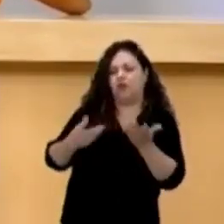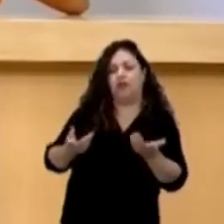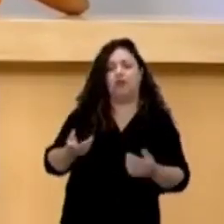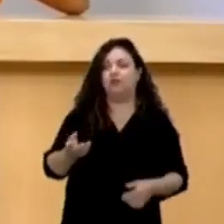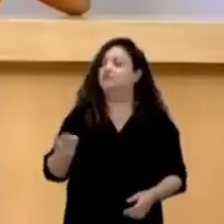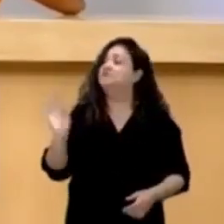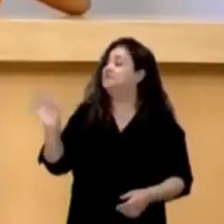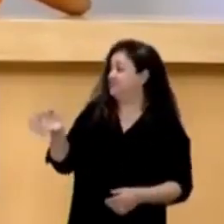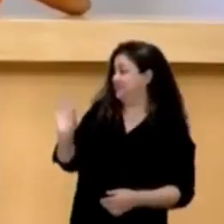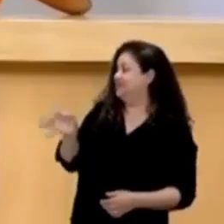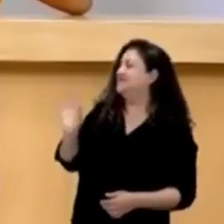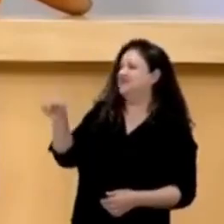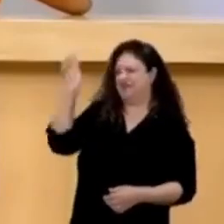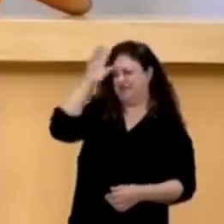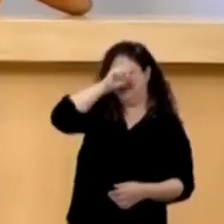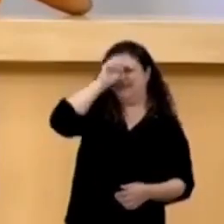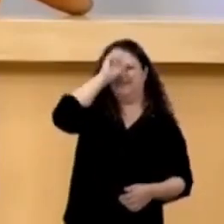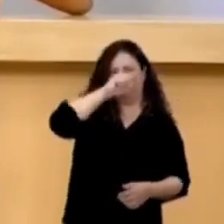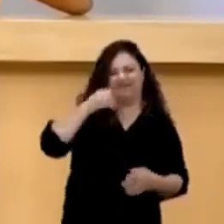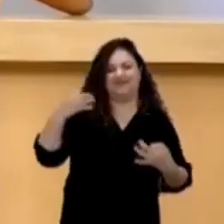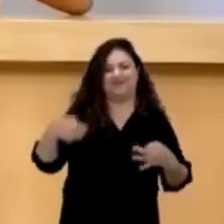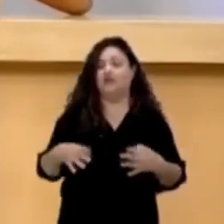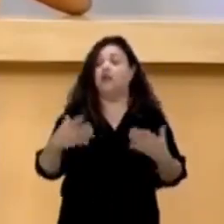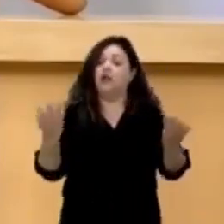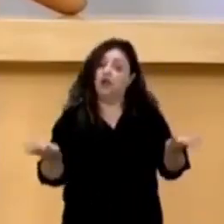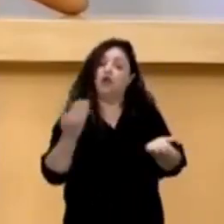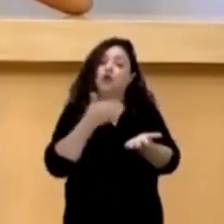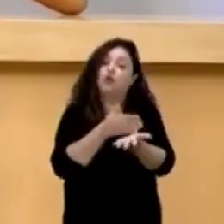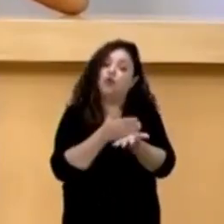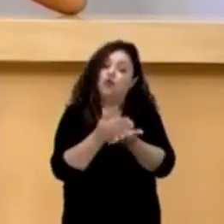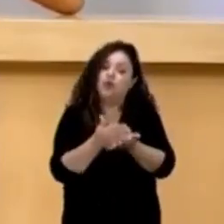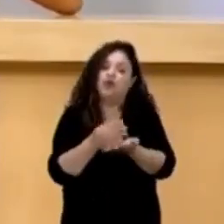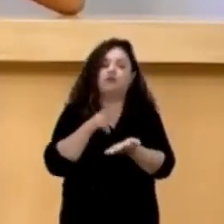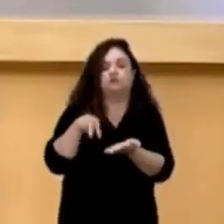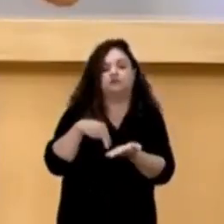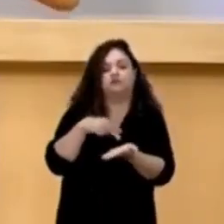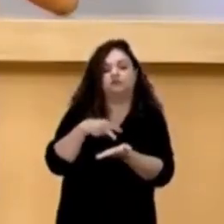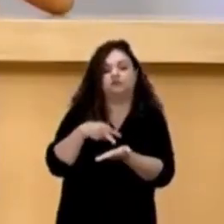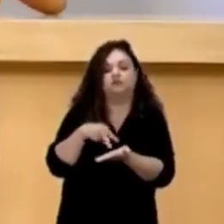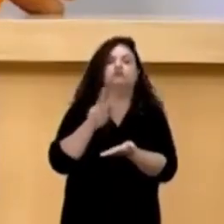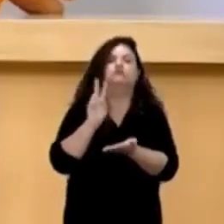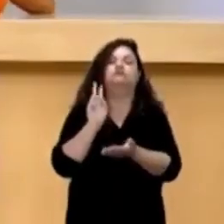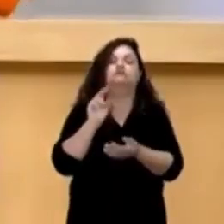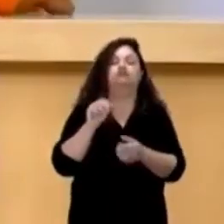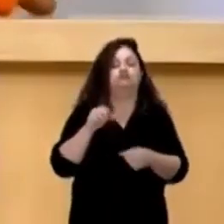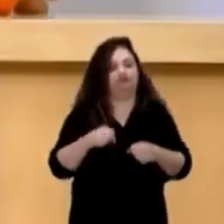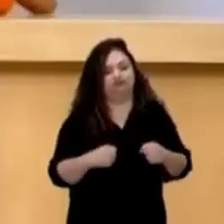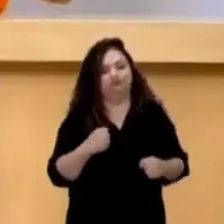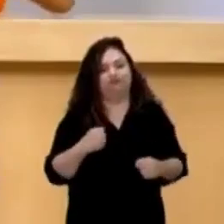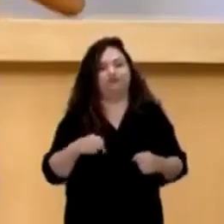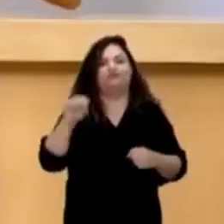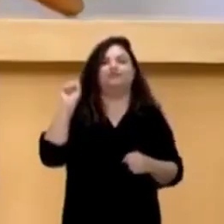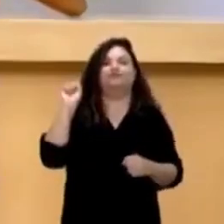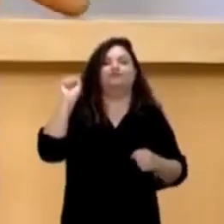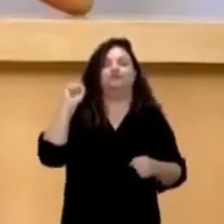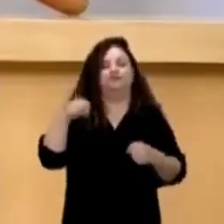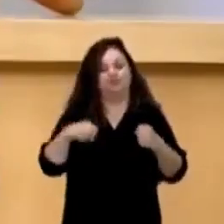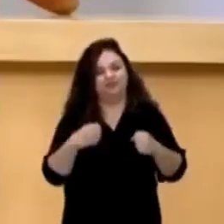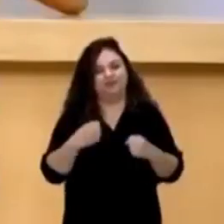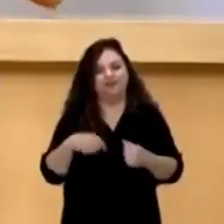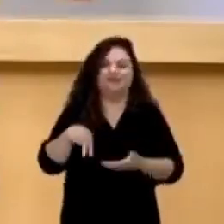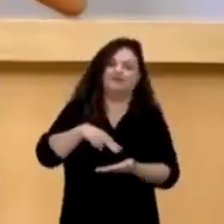tá aprendendo direitinho. E aí você começa, aí você tem um passinho pra baixo, pra cima, pra baixo... pra cima.